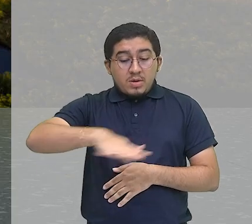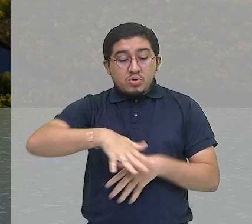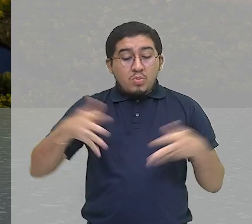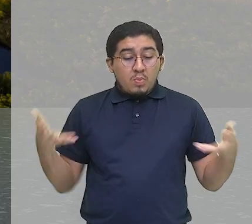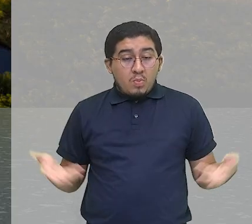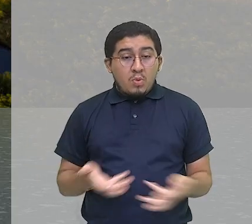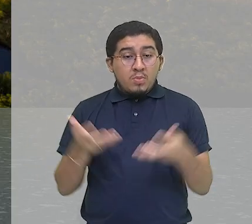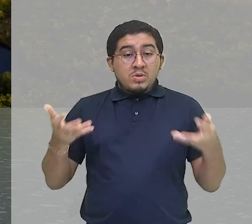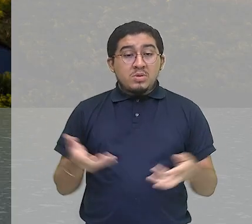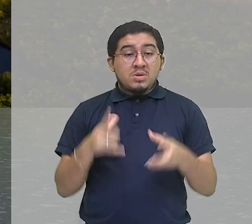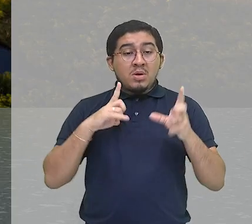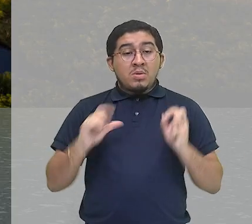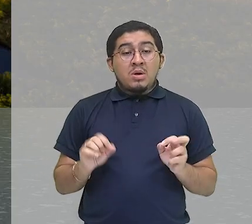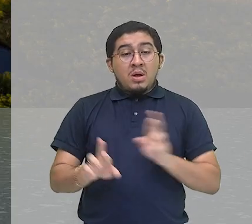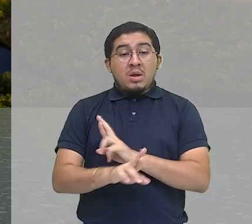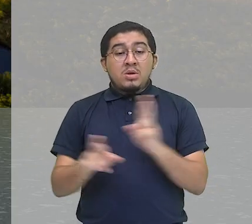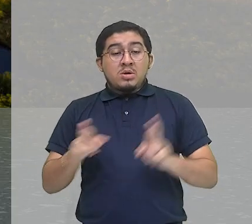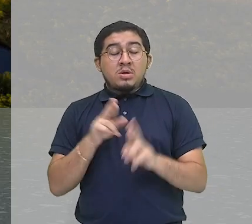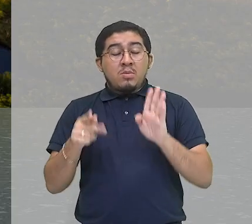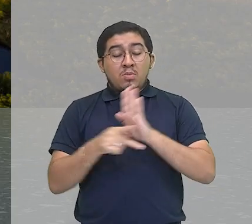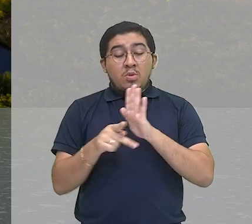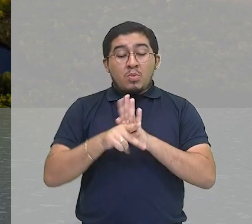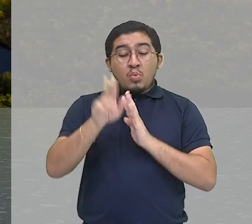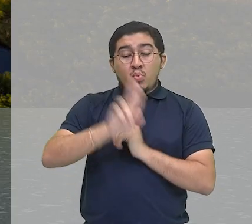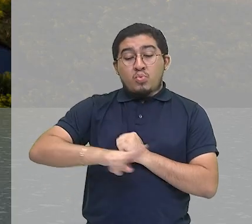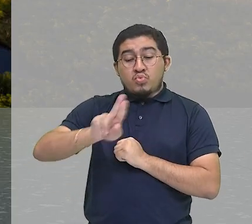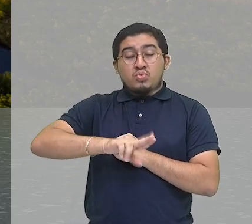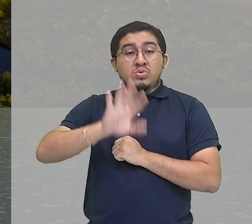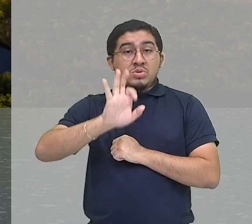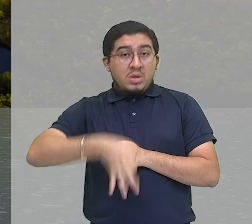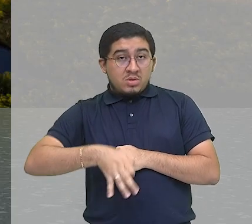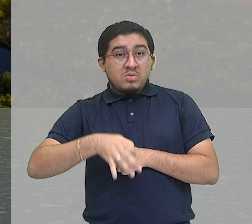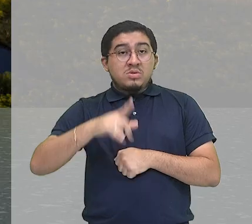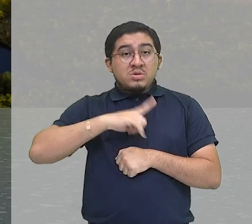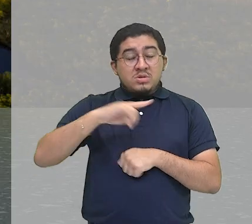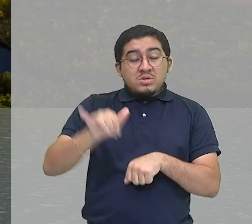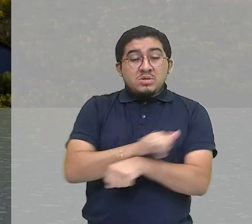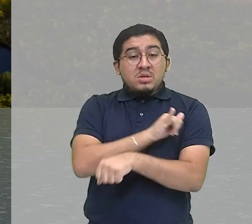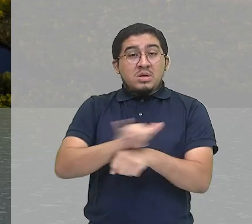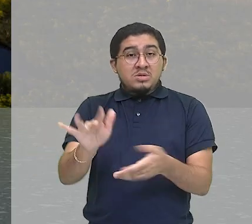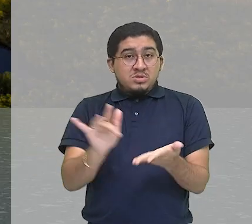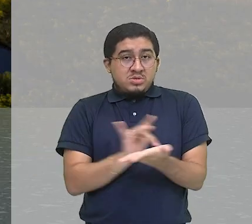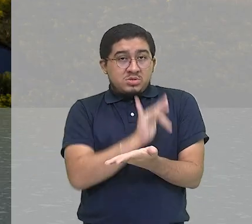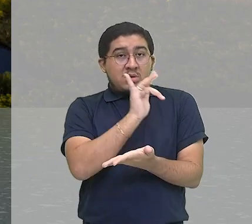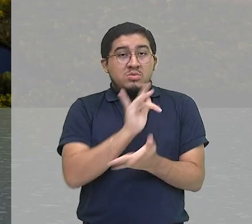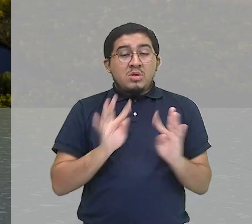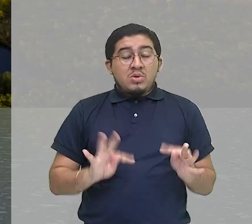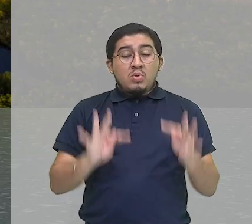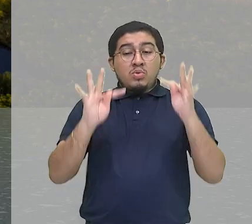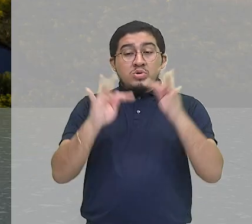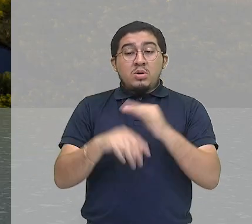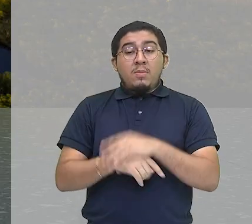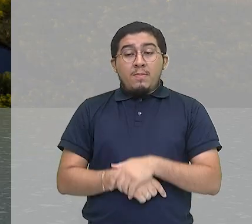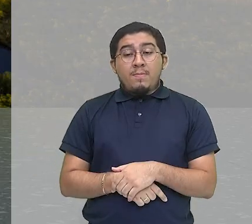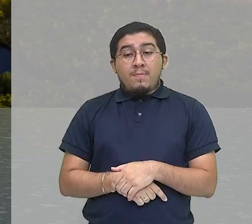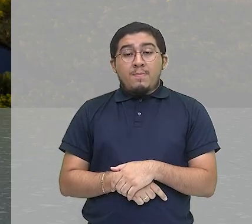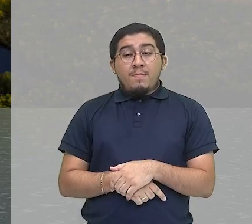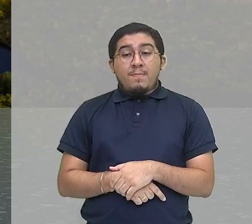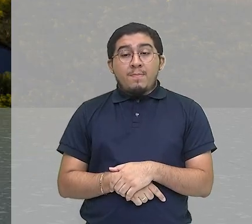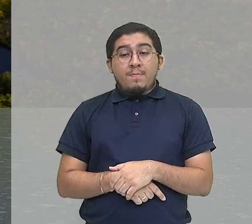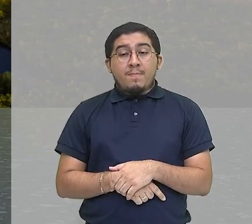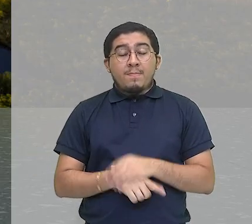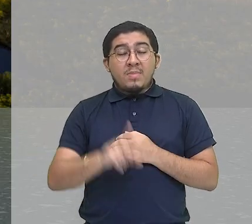mobilização que estão relacionadas à utilização de ferramentas digitais. Estas